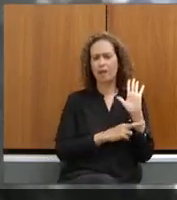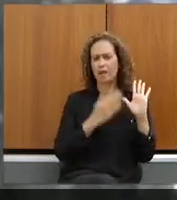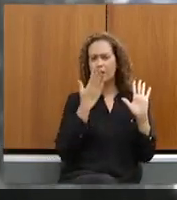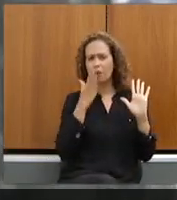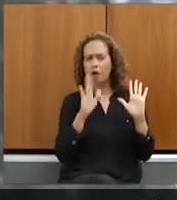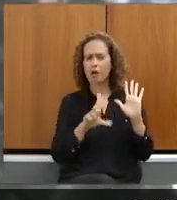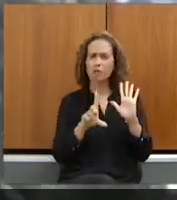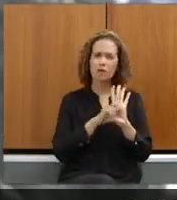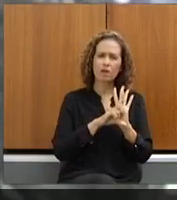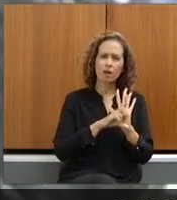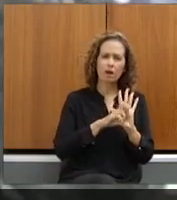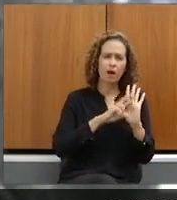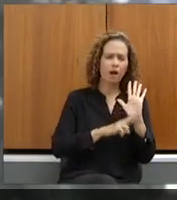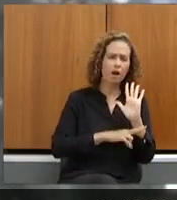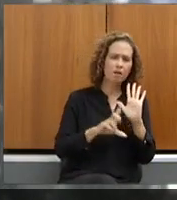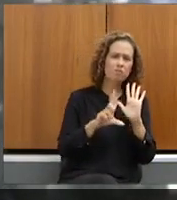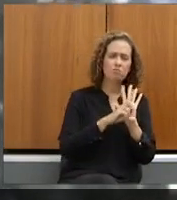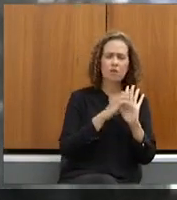o critério legal